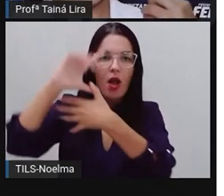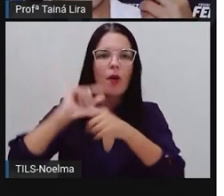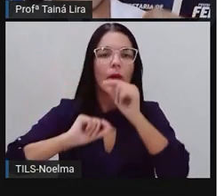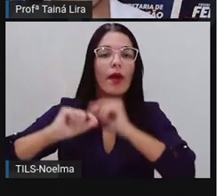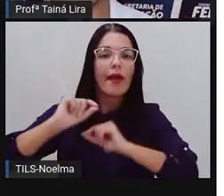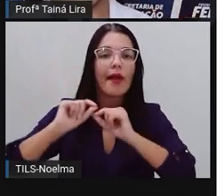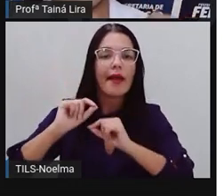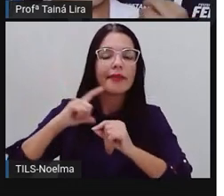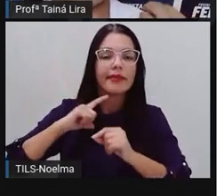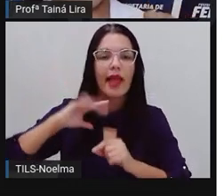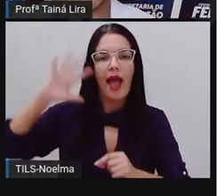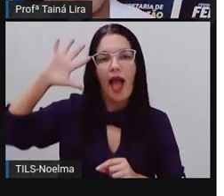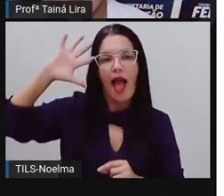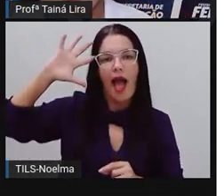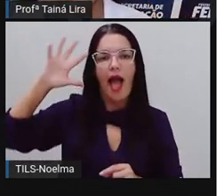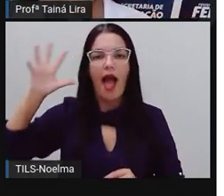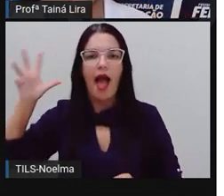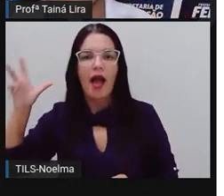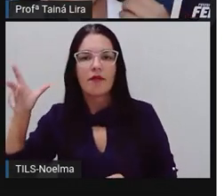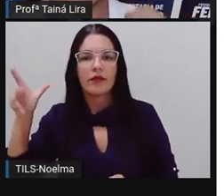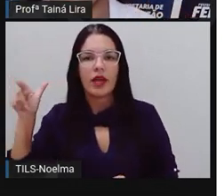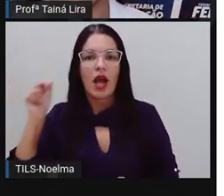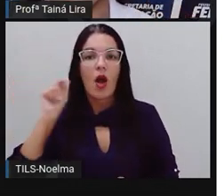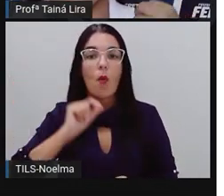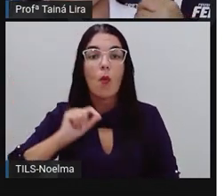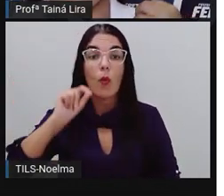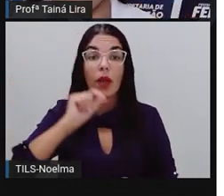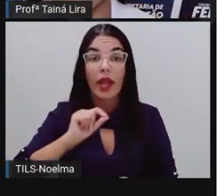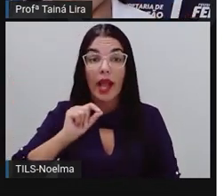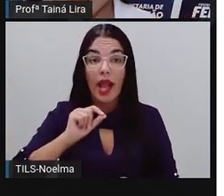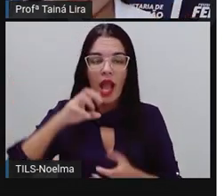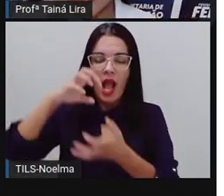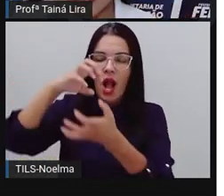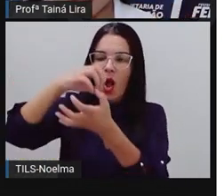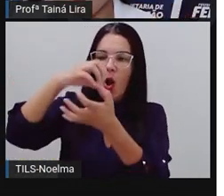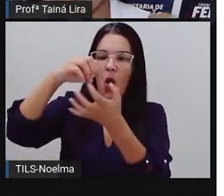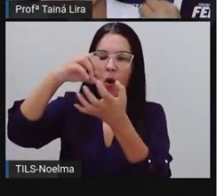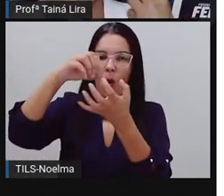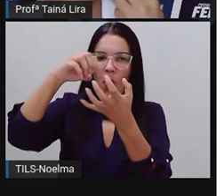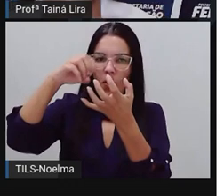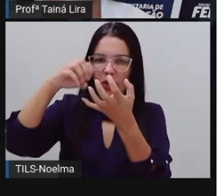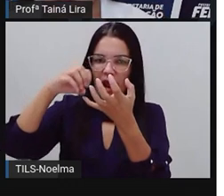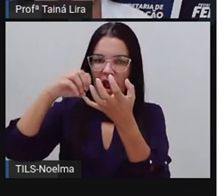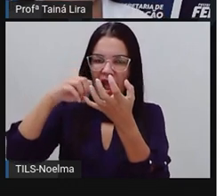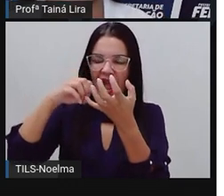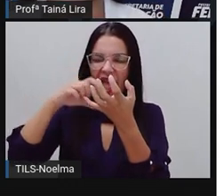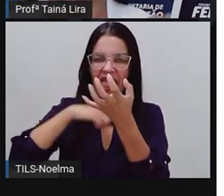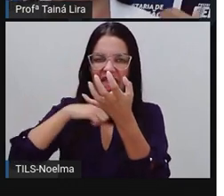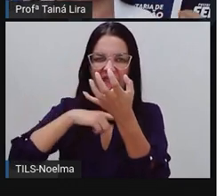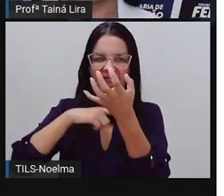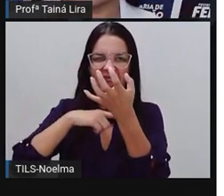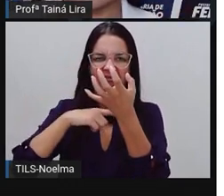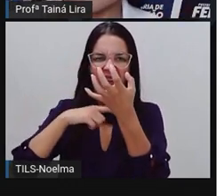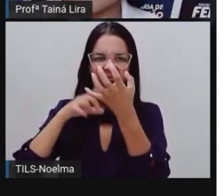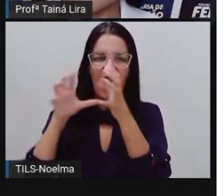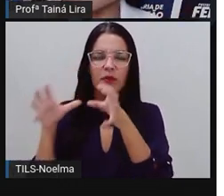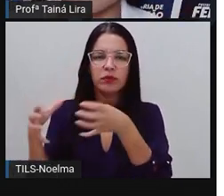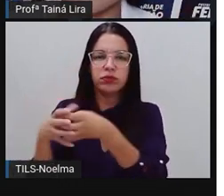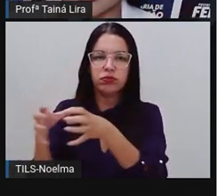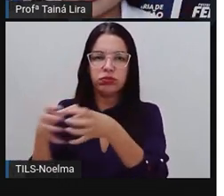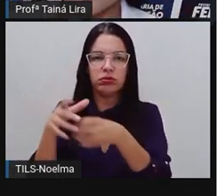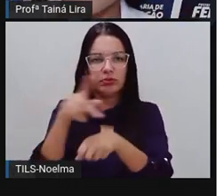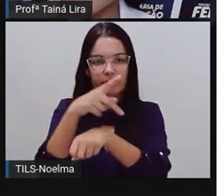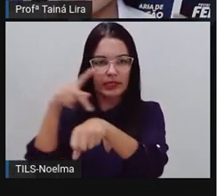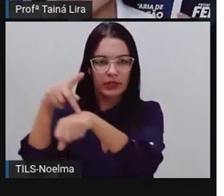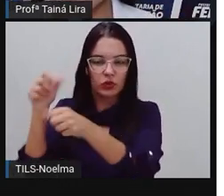nós já Vimos que a África não é um país a África é um continente é formado por vários países